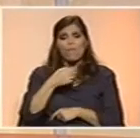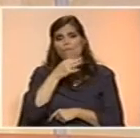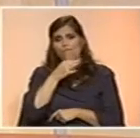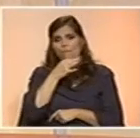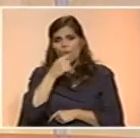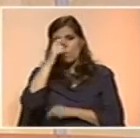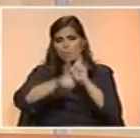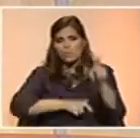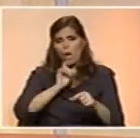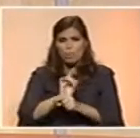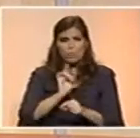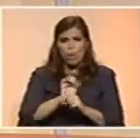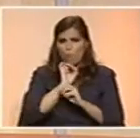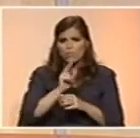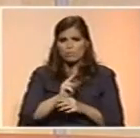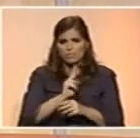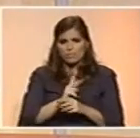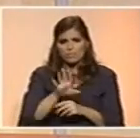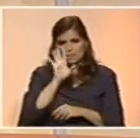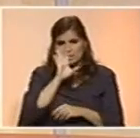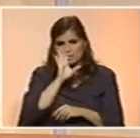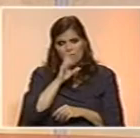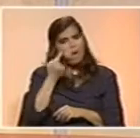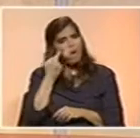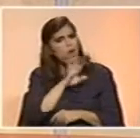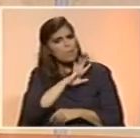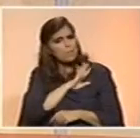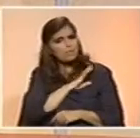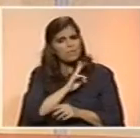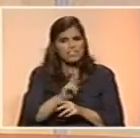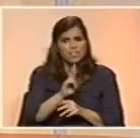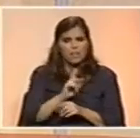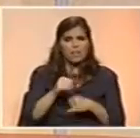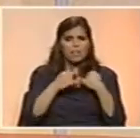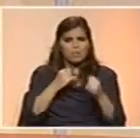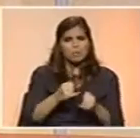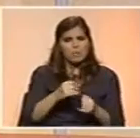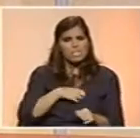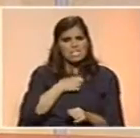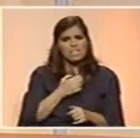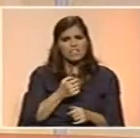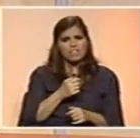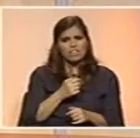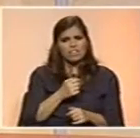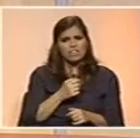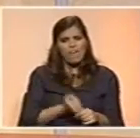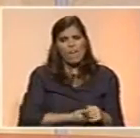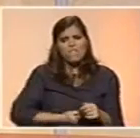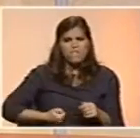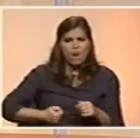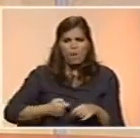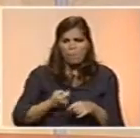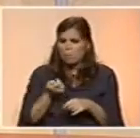habituadas a uma alimentação vegetariana e fazem, por exemplo, uma refeição vegetariana, é que sentem depois fome, sentem passando pouco